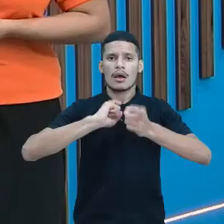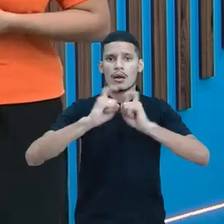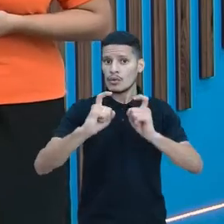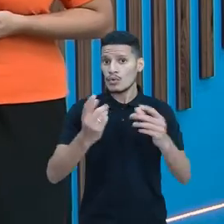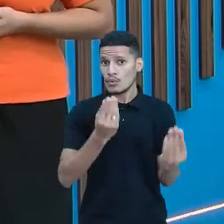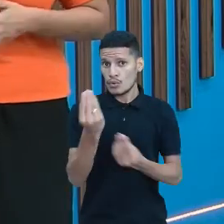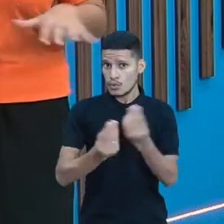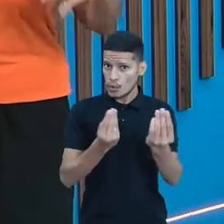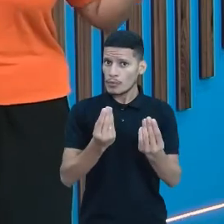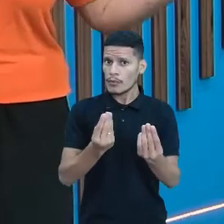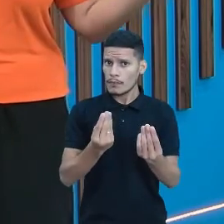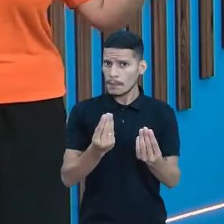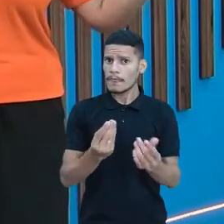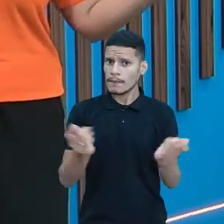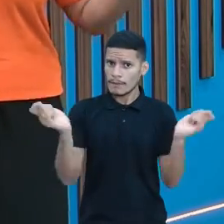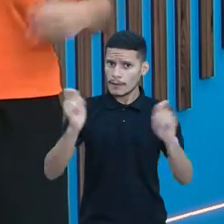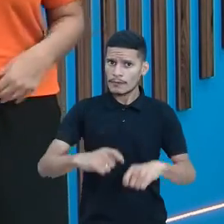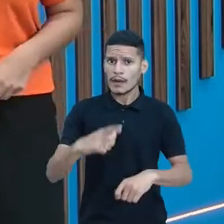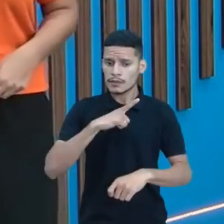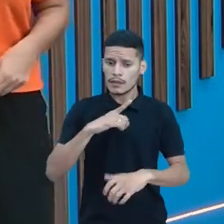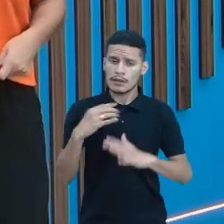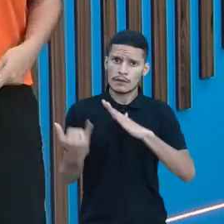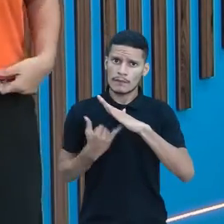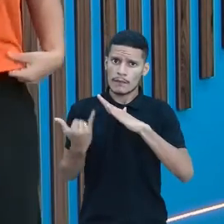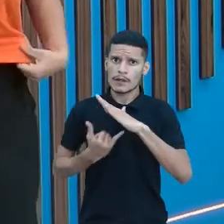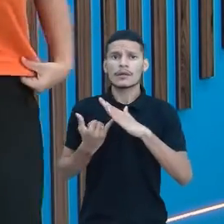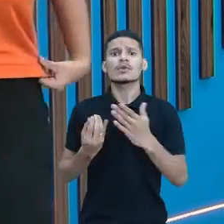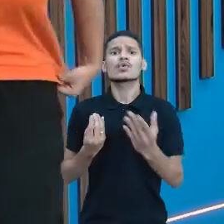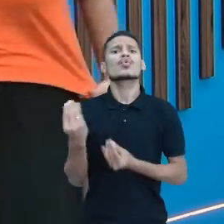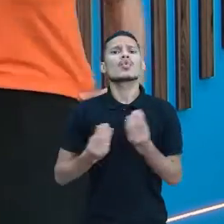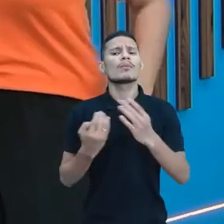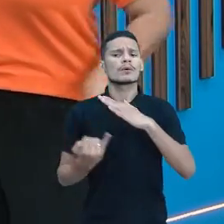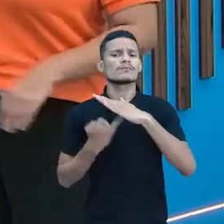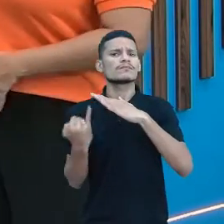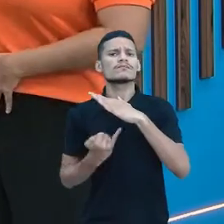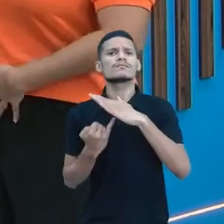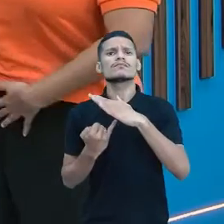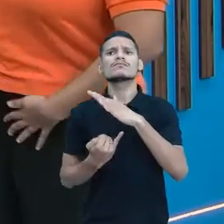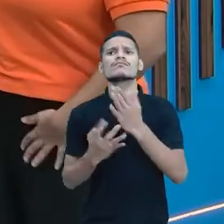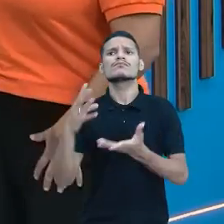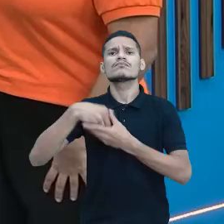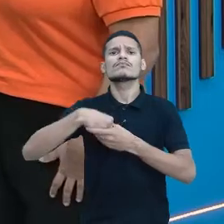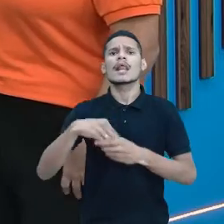diálogos, em que impera a informalidade? Como será que a língua se comporta?